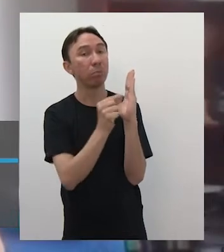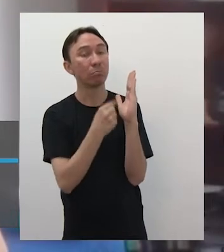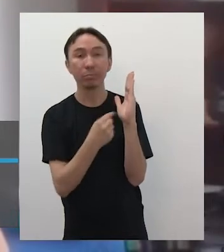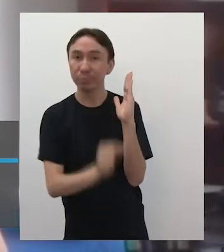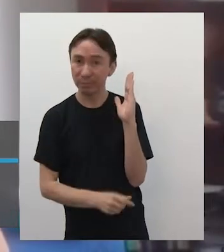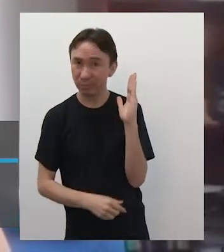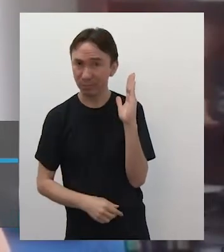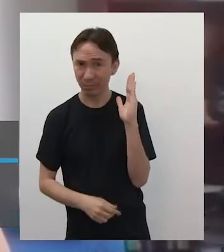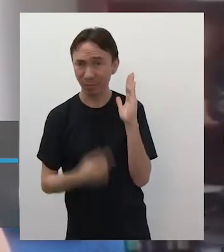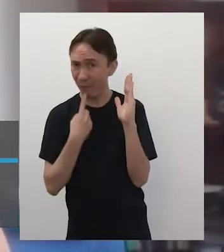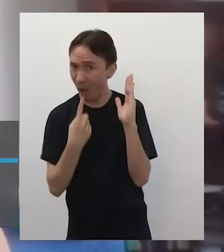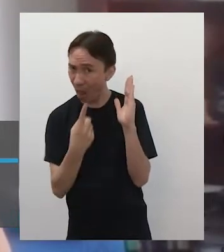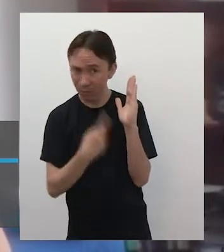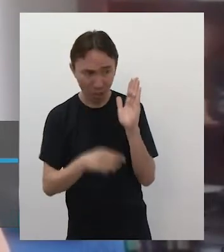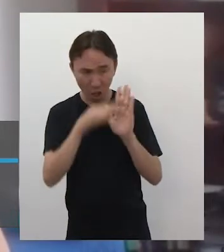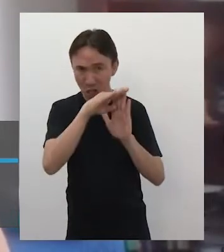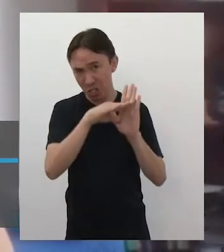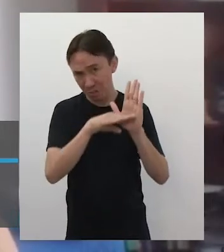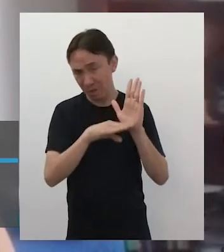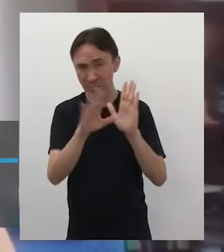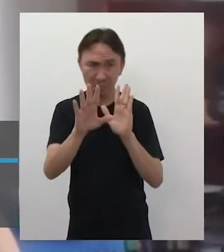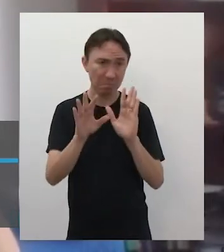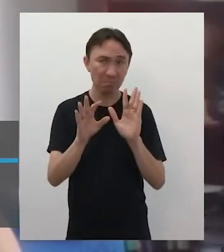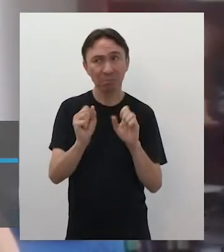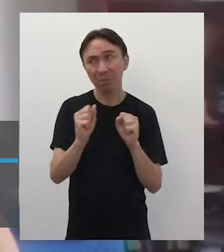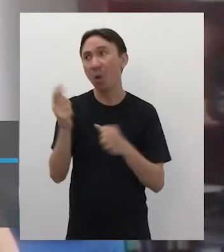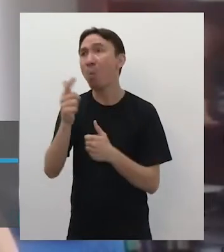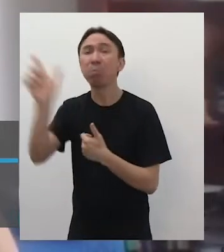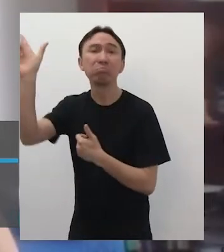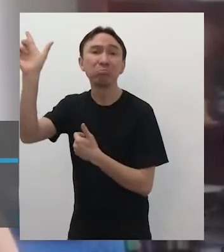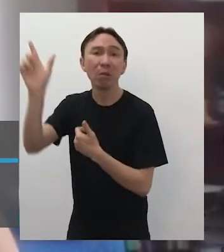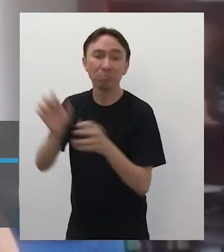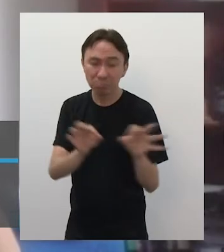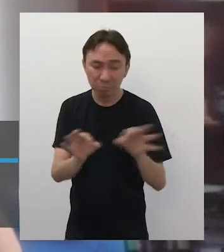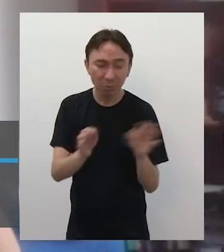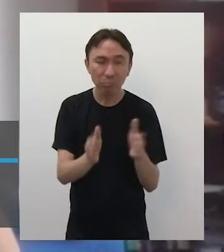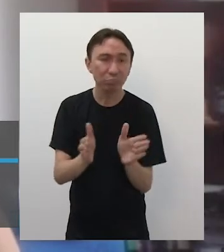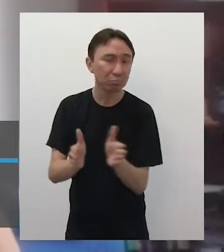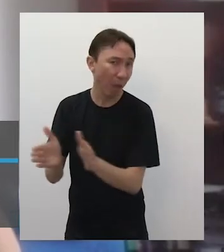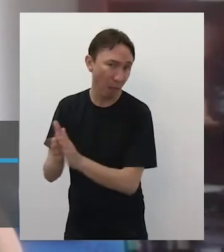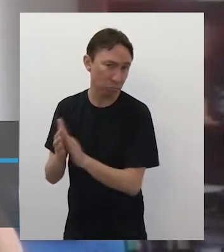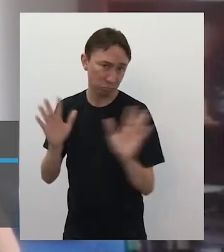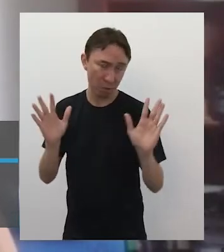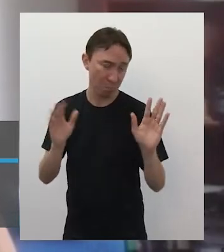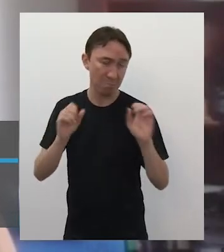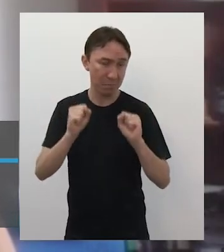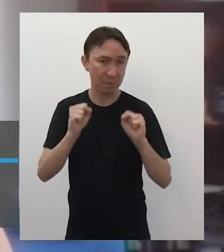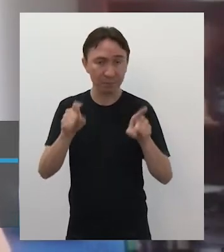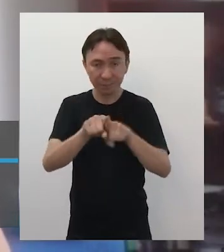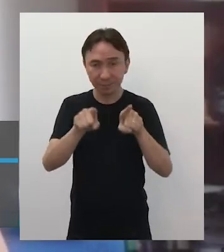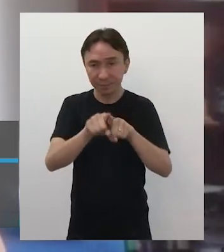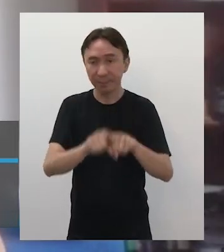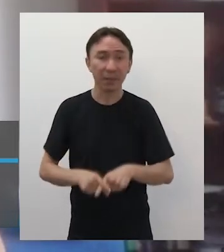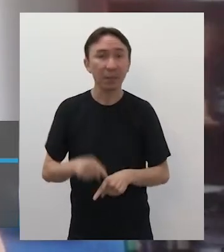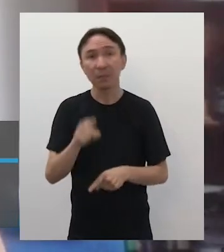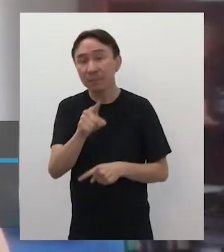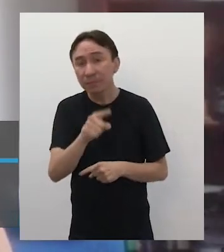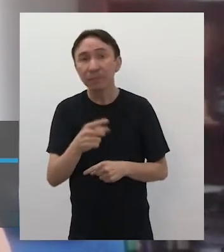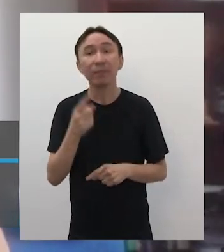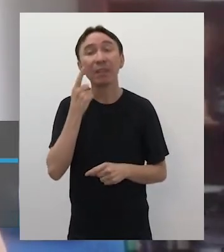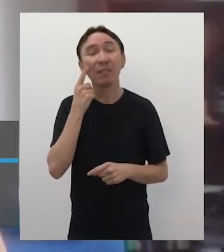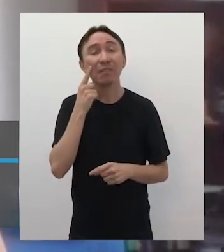como um guia, só para a gente entender mais ou menos o que a gente precisa fazer e não como algo que gere ansiedade, que gere um